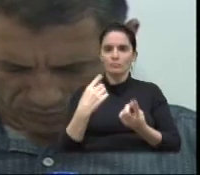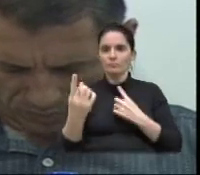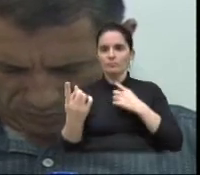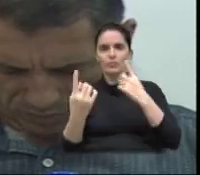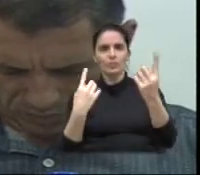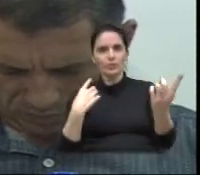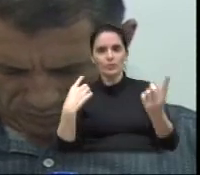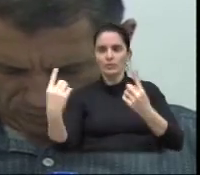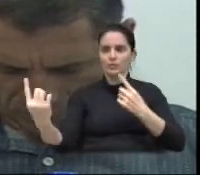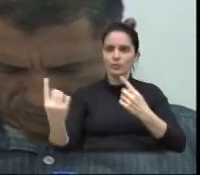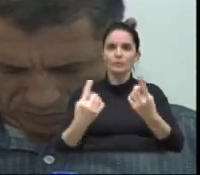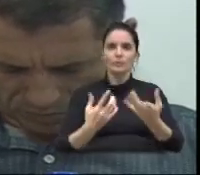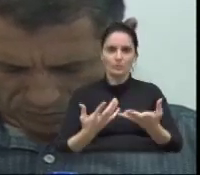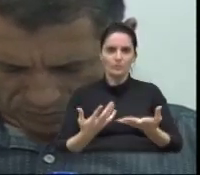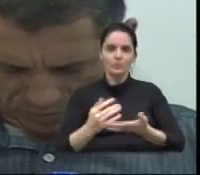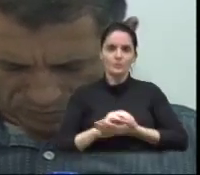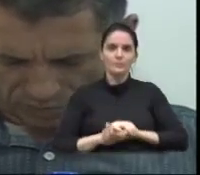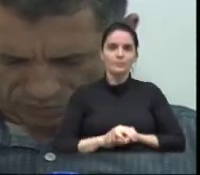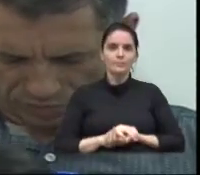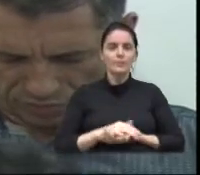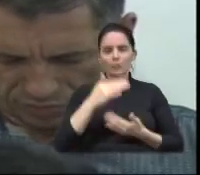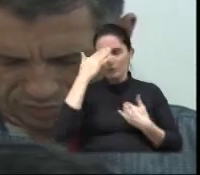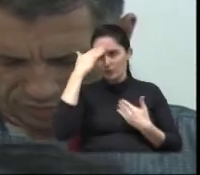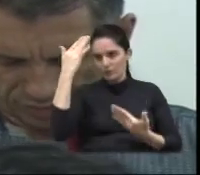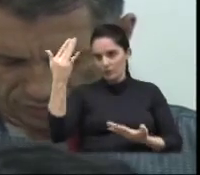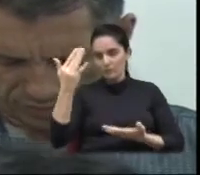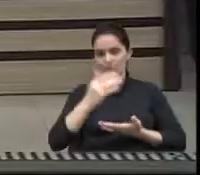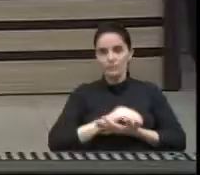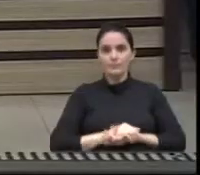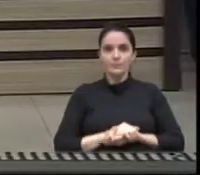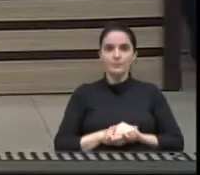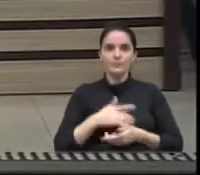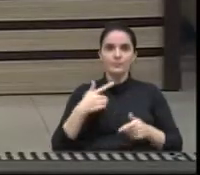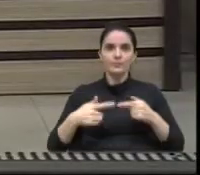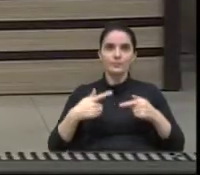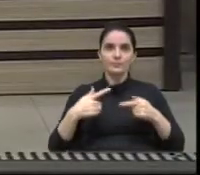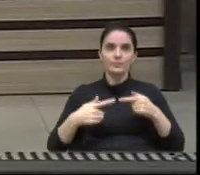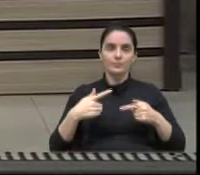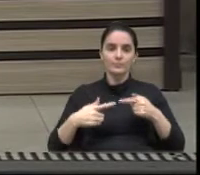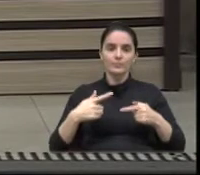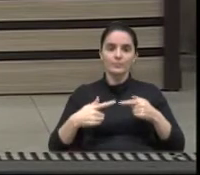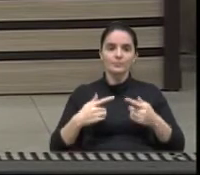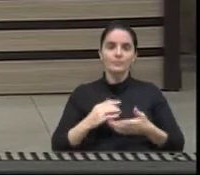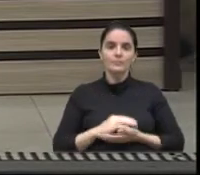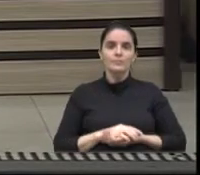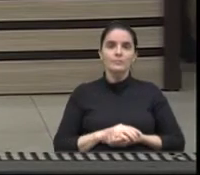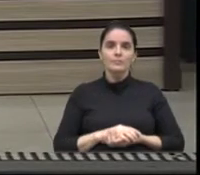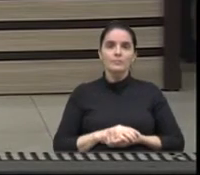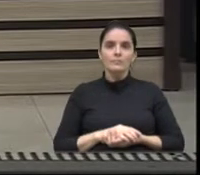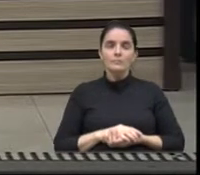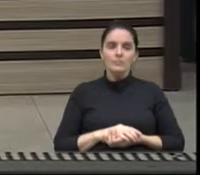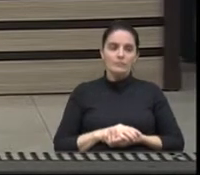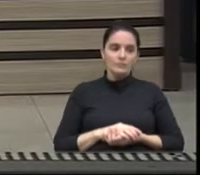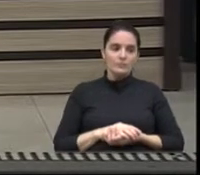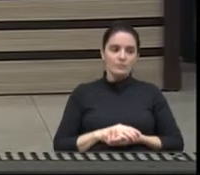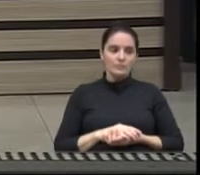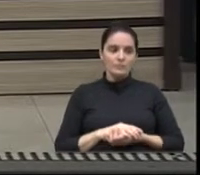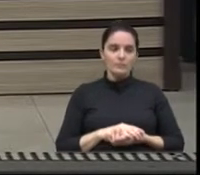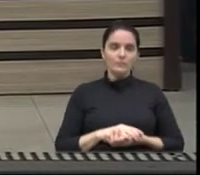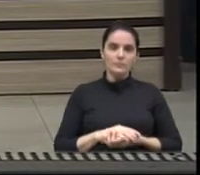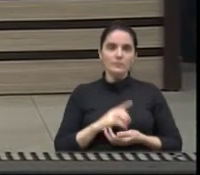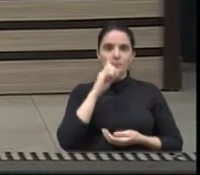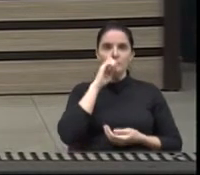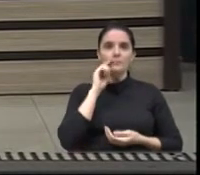de veículos naquele local. Senhor presidente, muito obrigado. Continue a discussão. Eu quero discutir também. Com a palavra, vereador